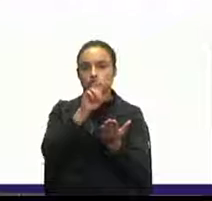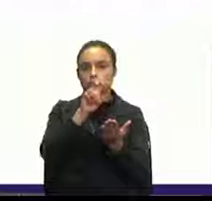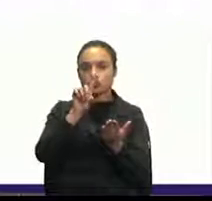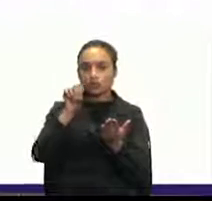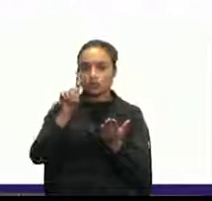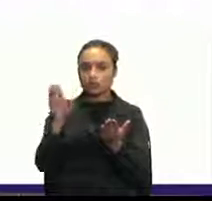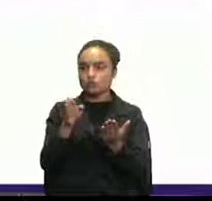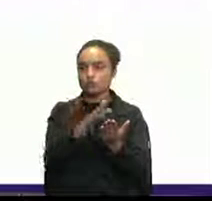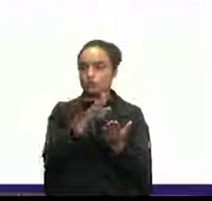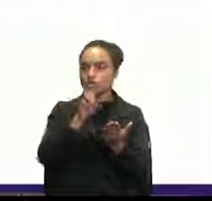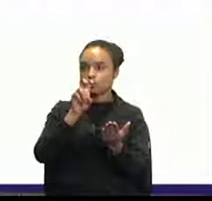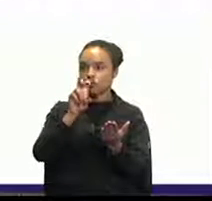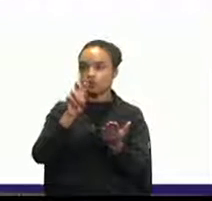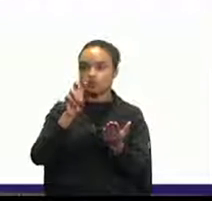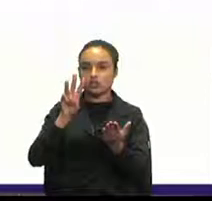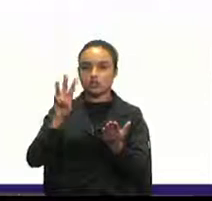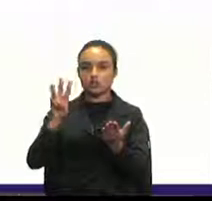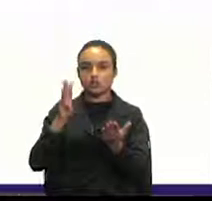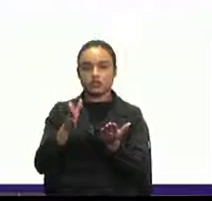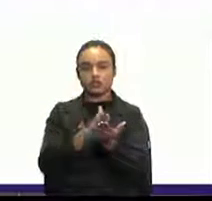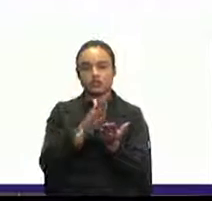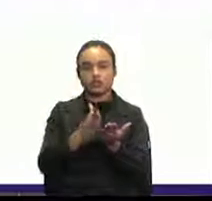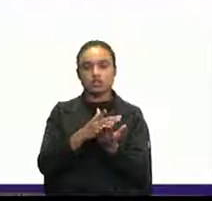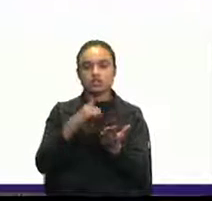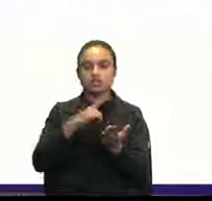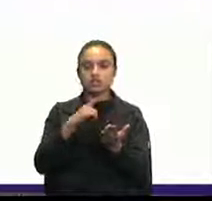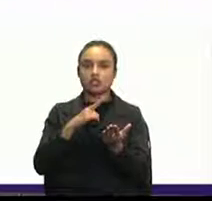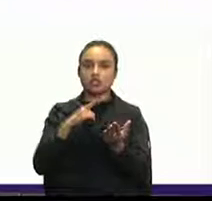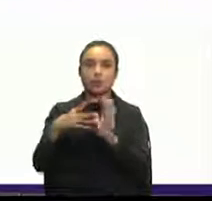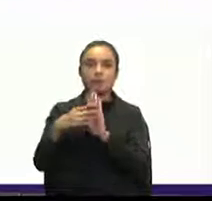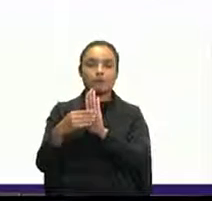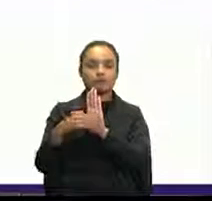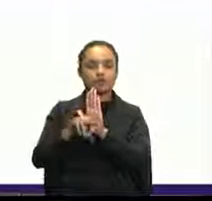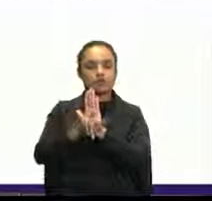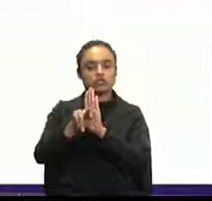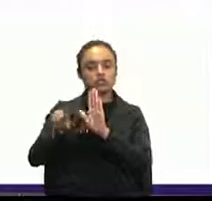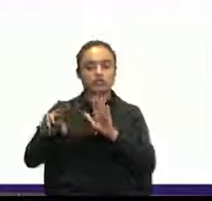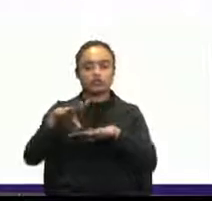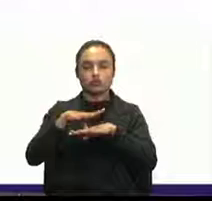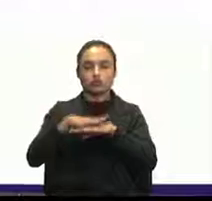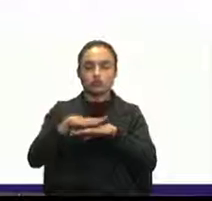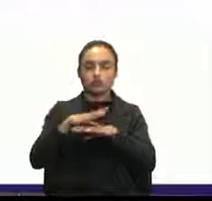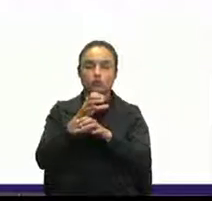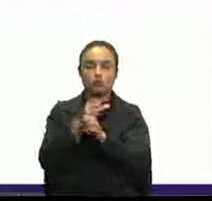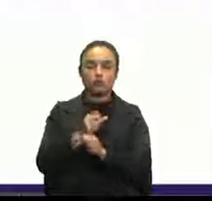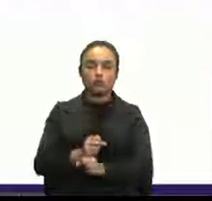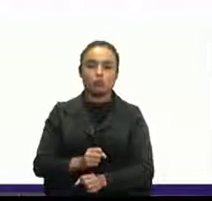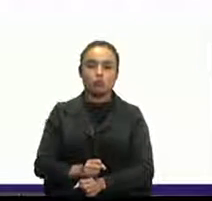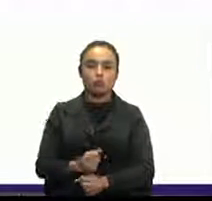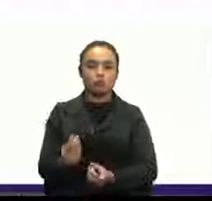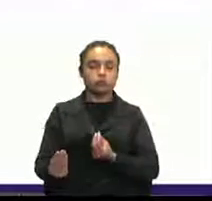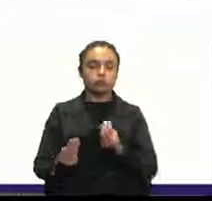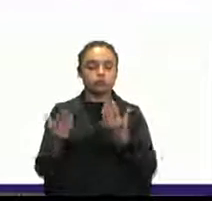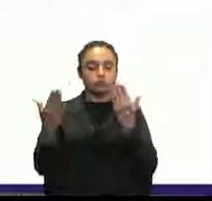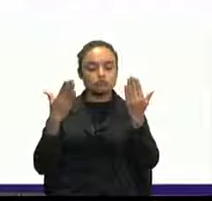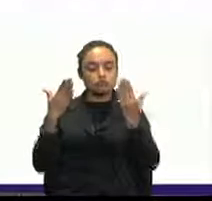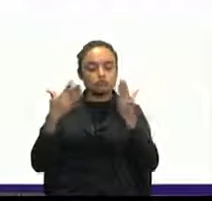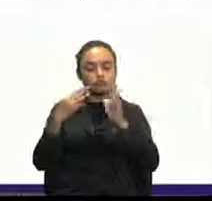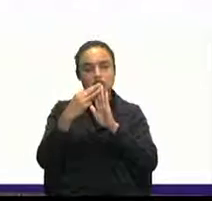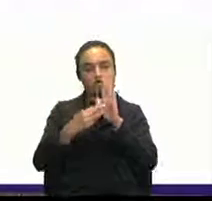cálculo está dá uma conferida você vai ver como esse modelo marca o vídeo pode ser elaborado com cálculos a